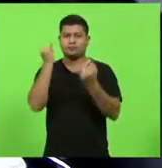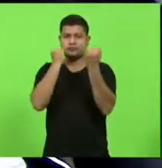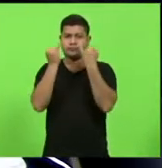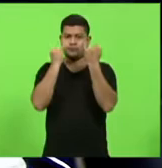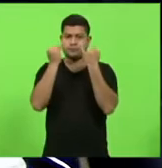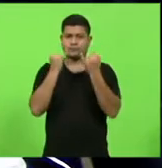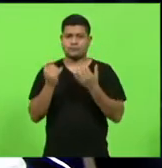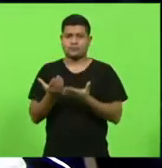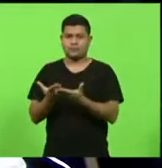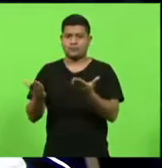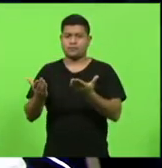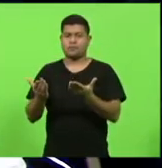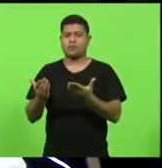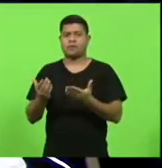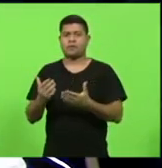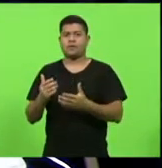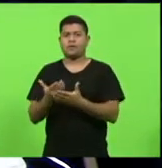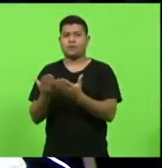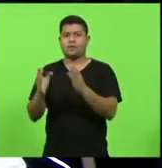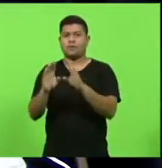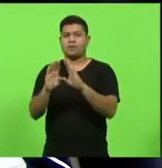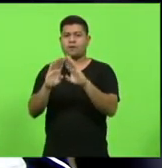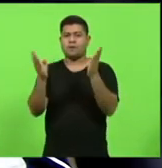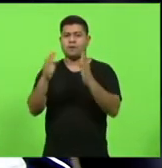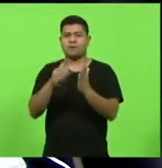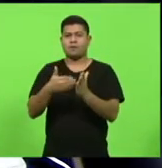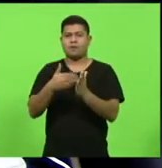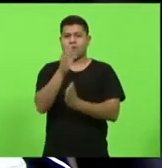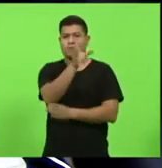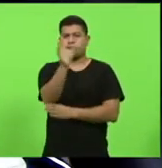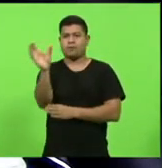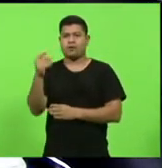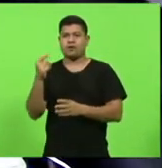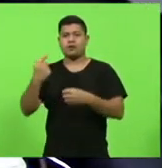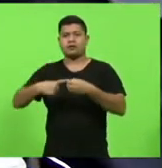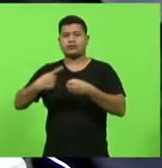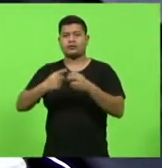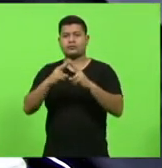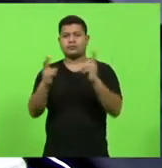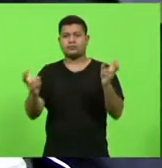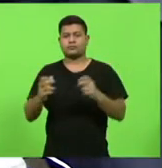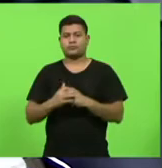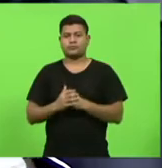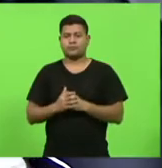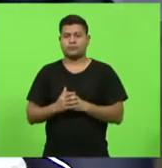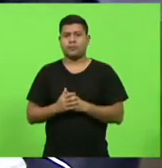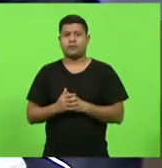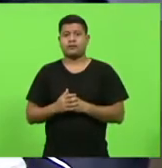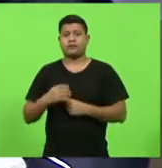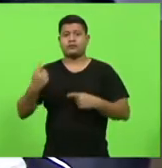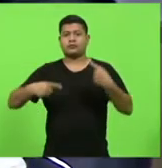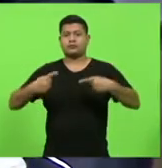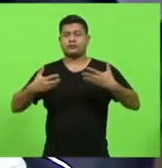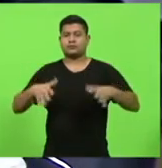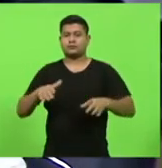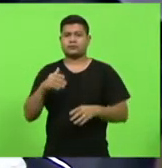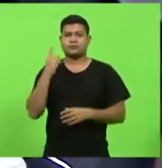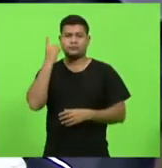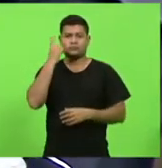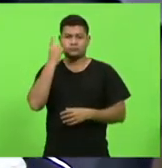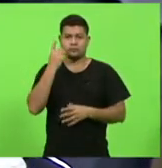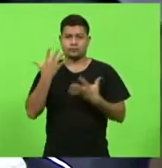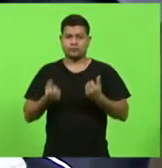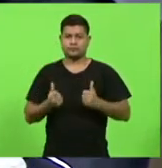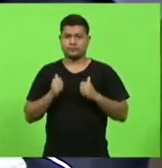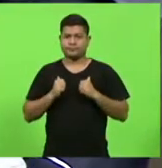informações acerca do funcionamento da biblioteca pública localizada no município de Florianópolis. Em discussão. Não havendo quem queira discutir, em votação.